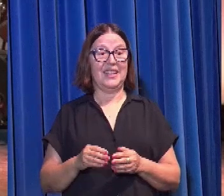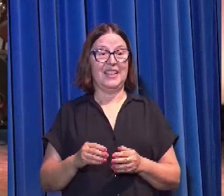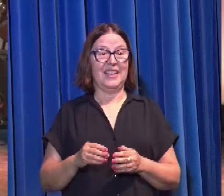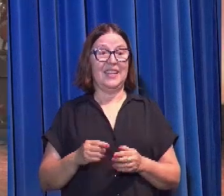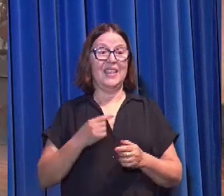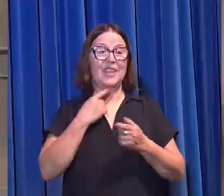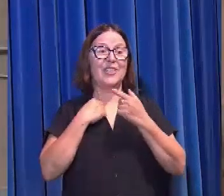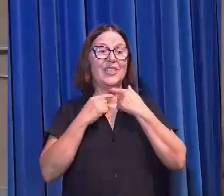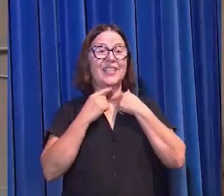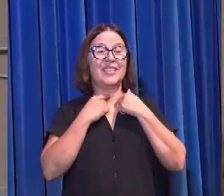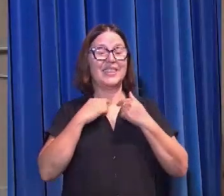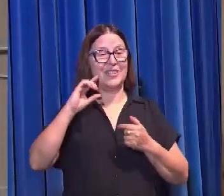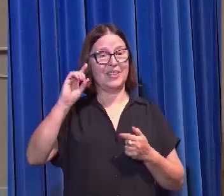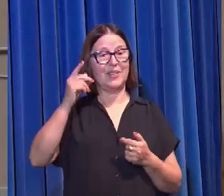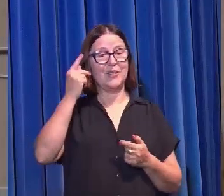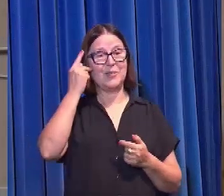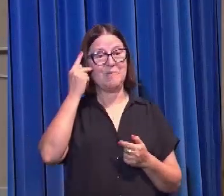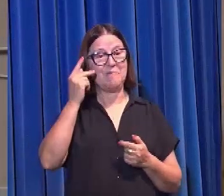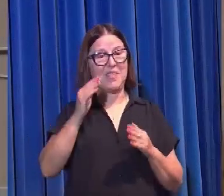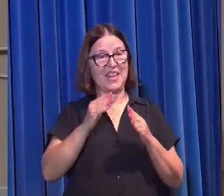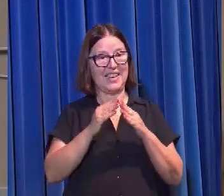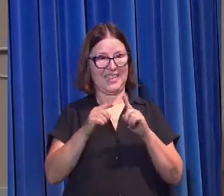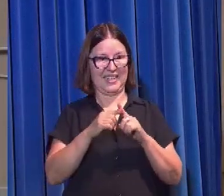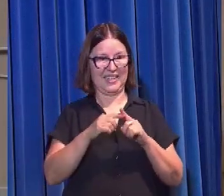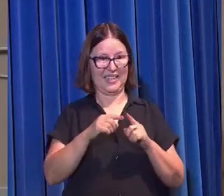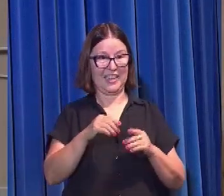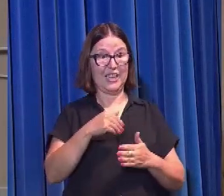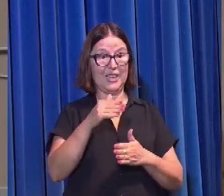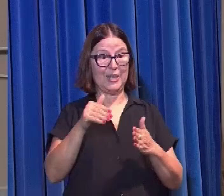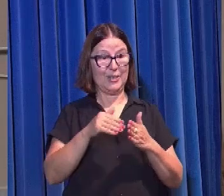que todos nós sejamos igual a Jesus Cristo.